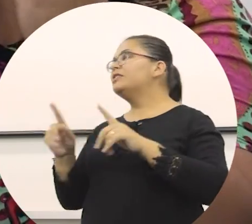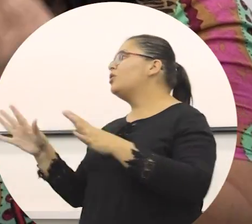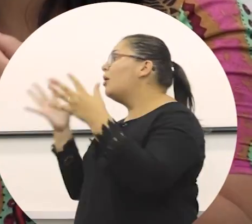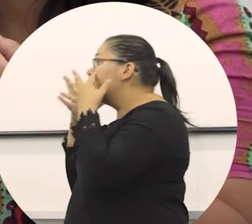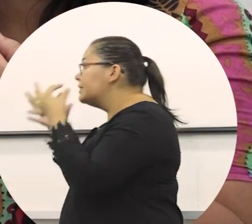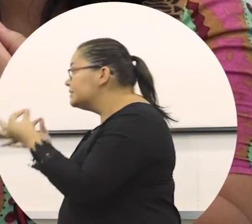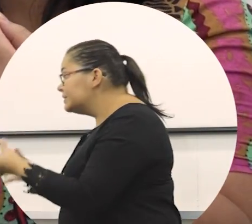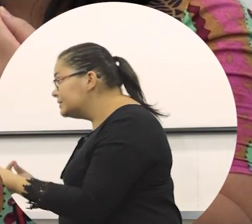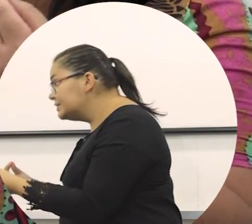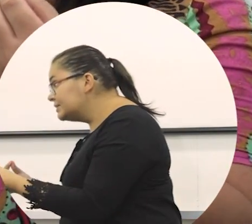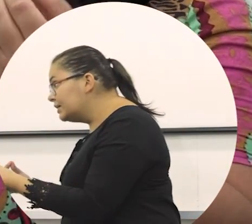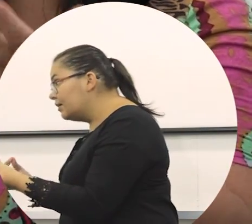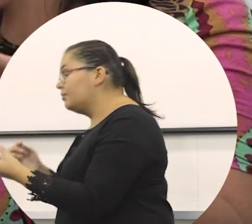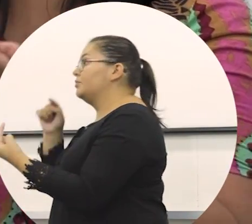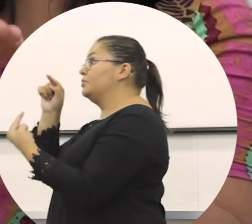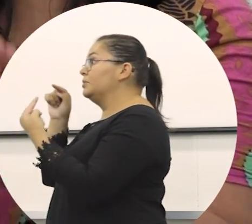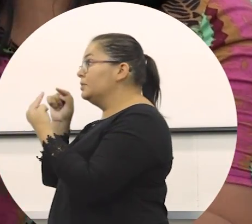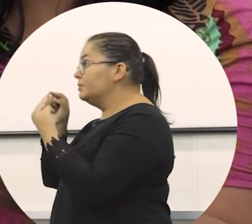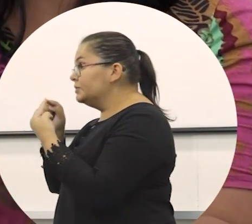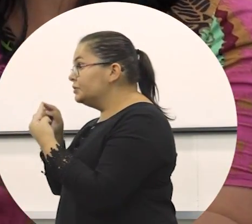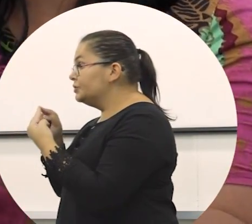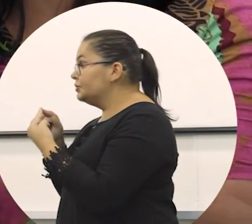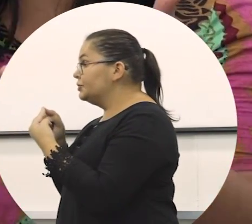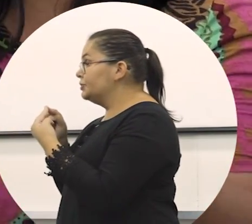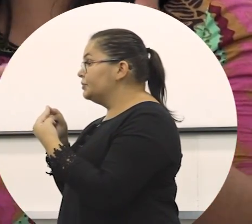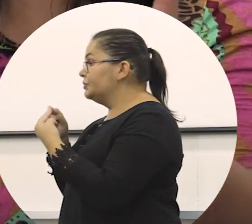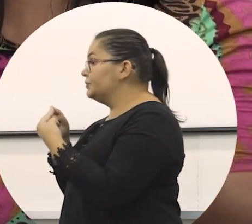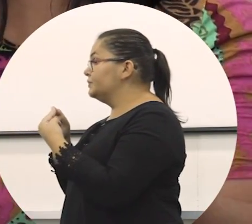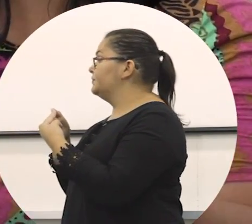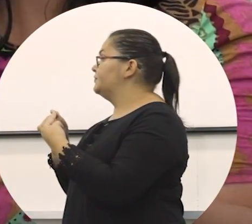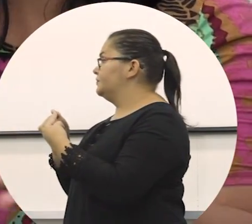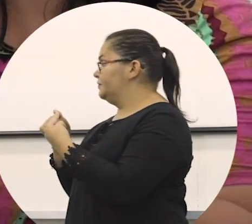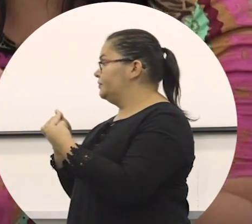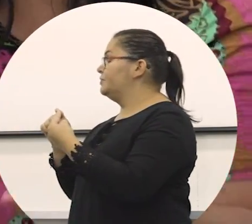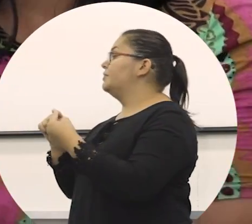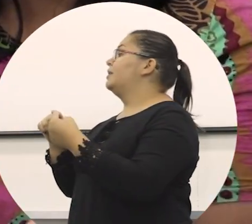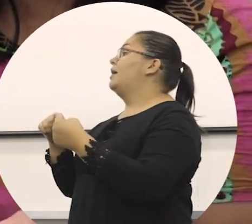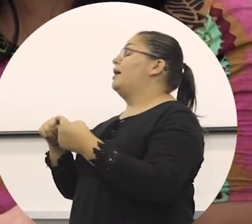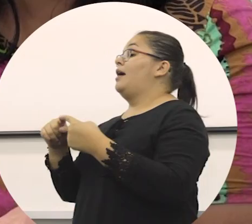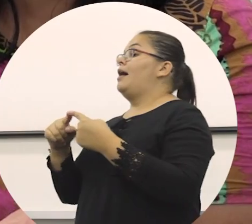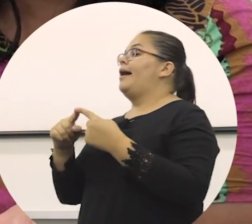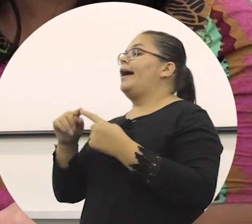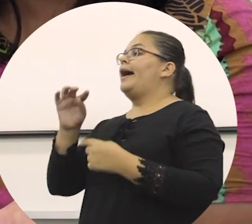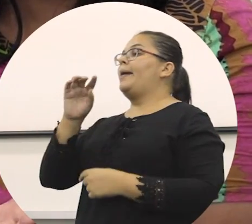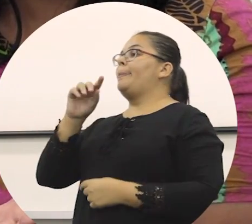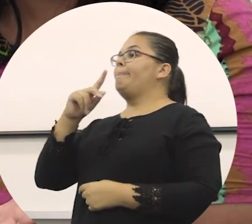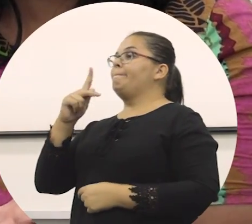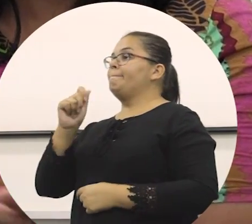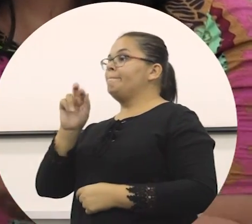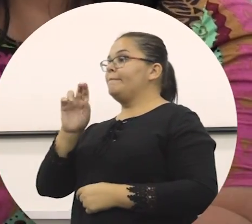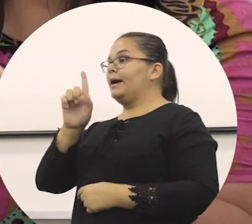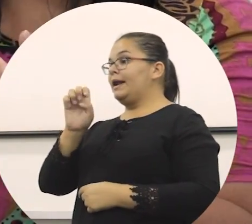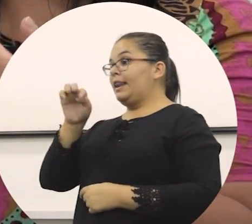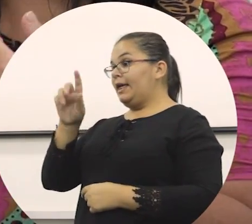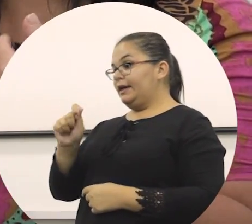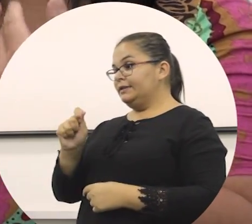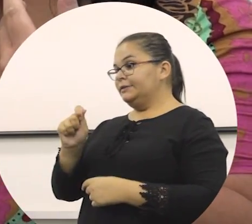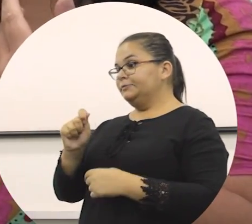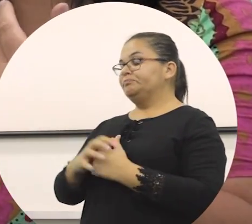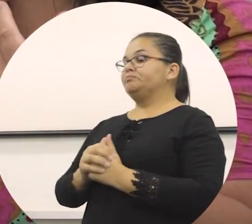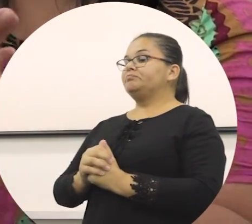O objetivo que foi trabalhado, o objetivo que se trabalha na parlenda no primeiro ano